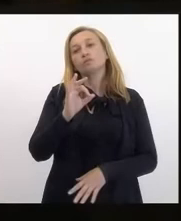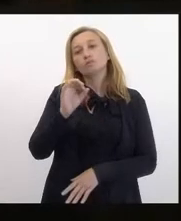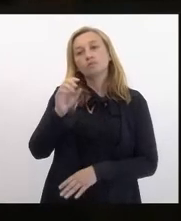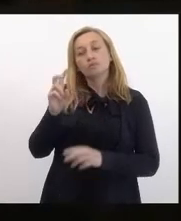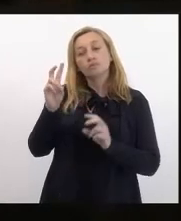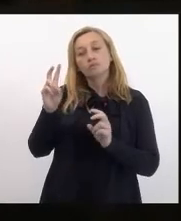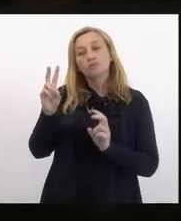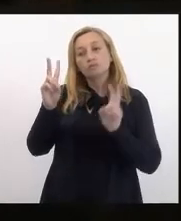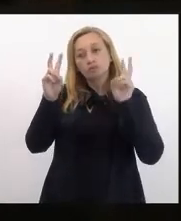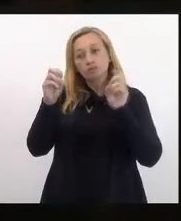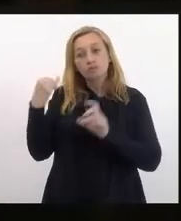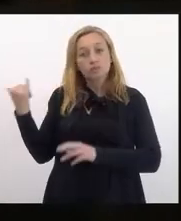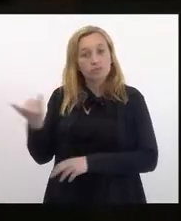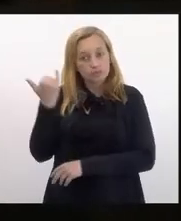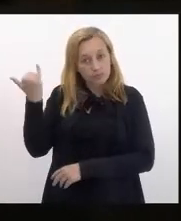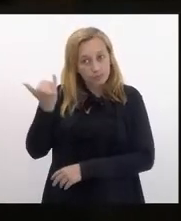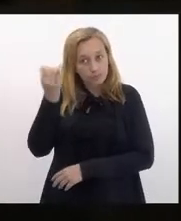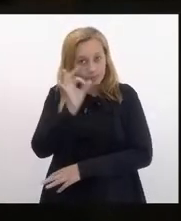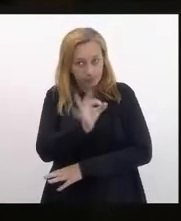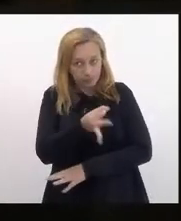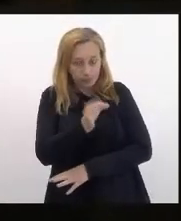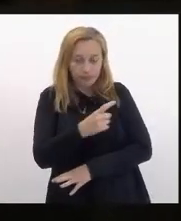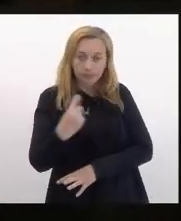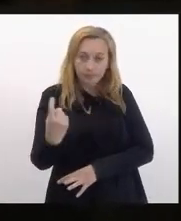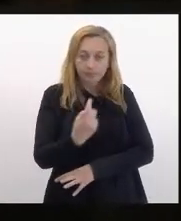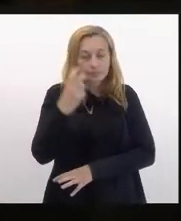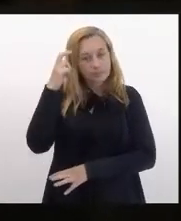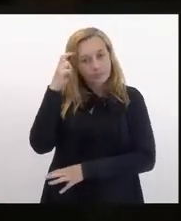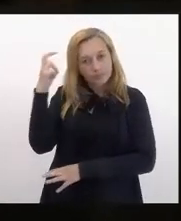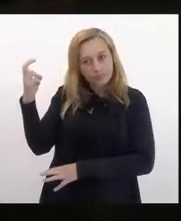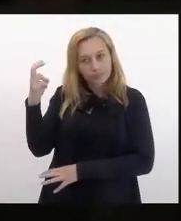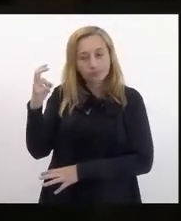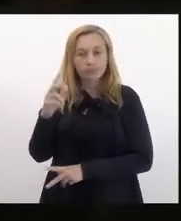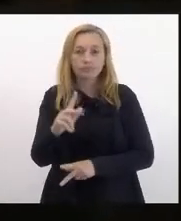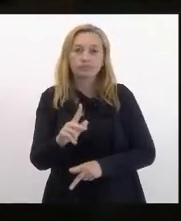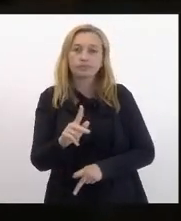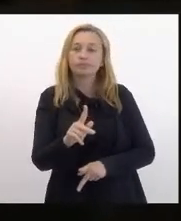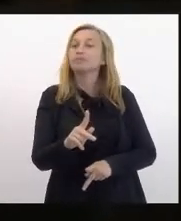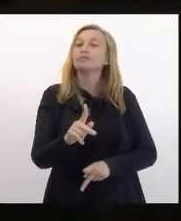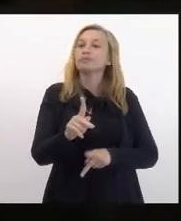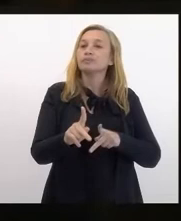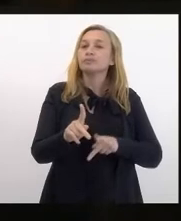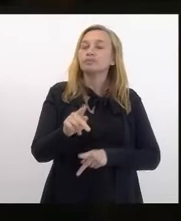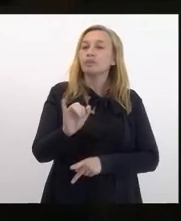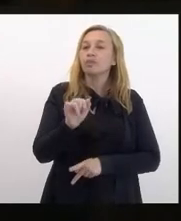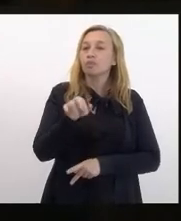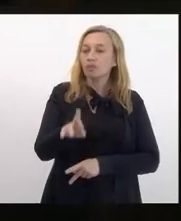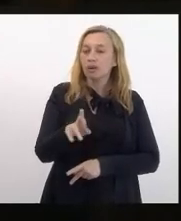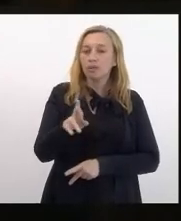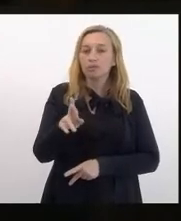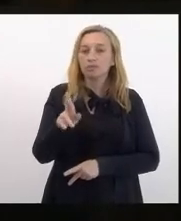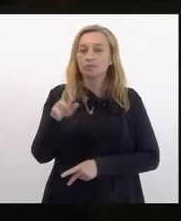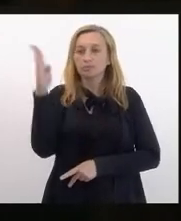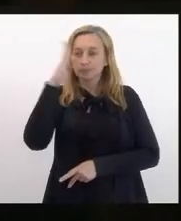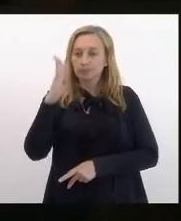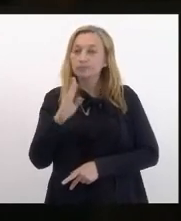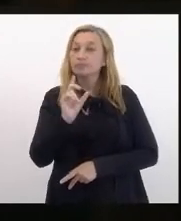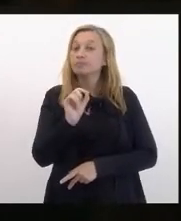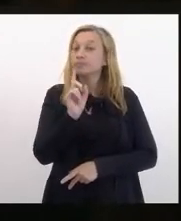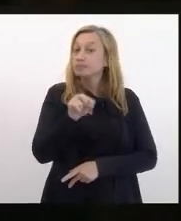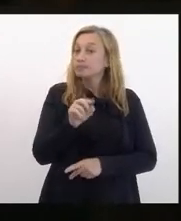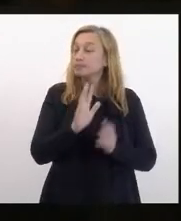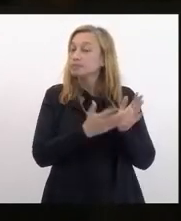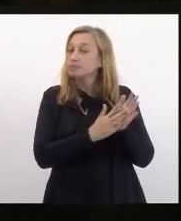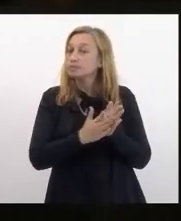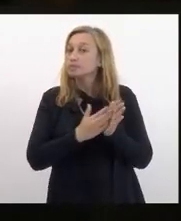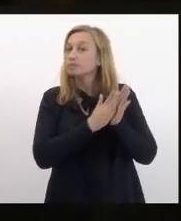e vital para a nossa cultura popular brasileira, que é o samba.